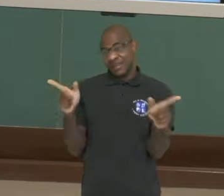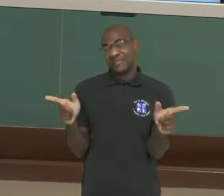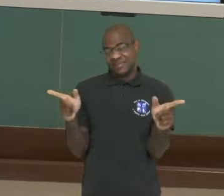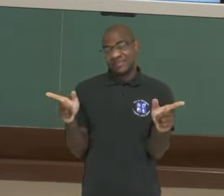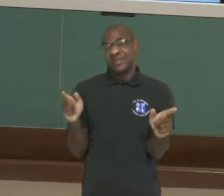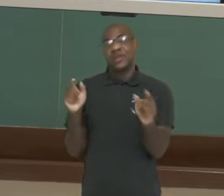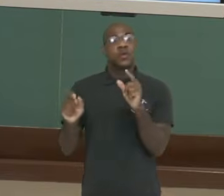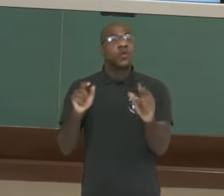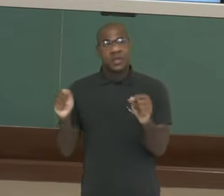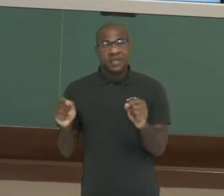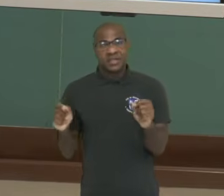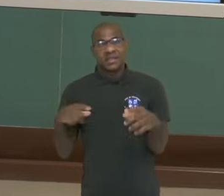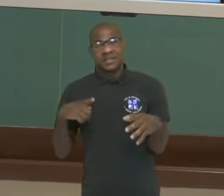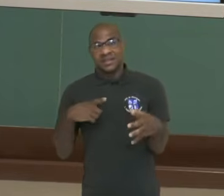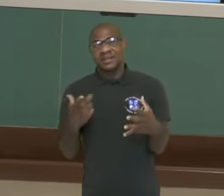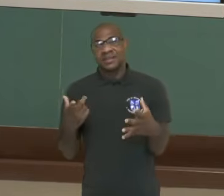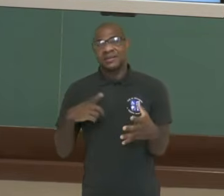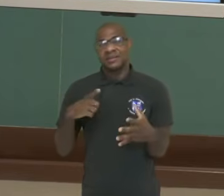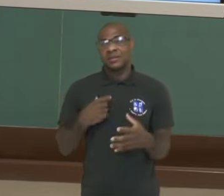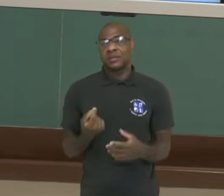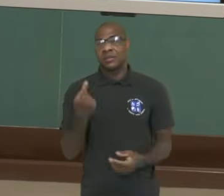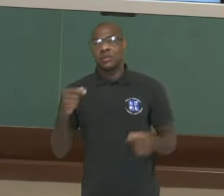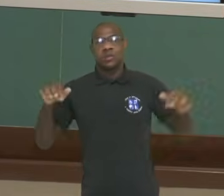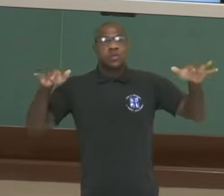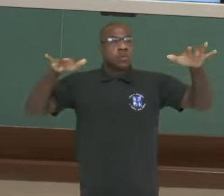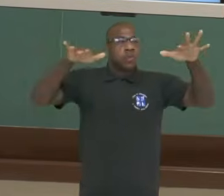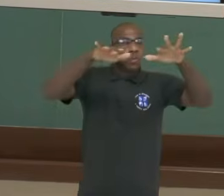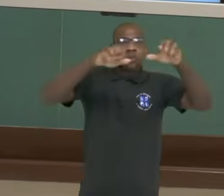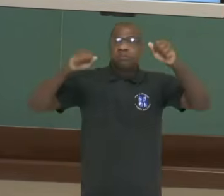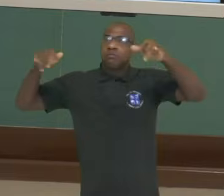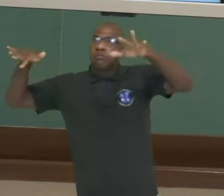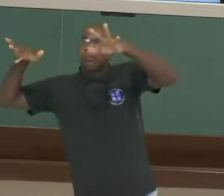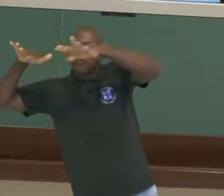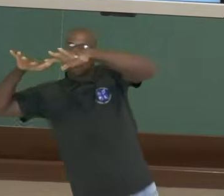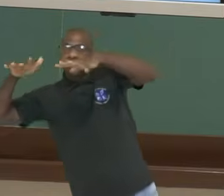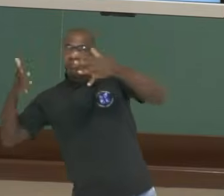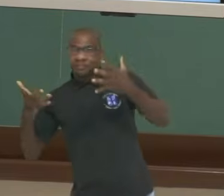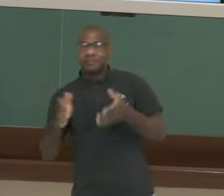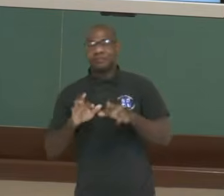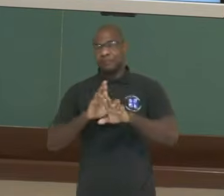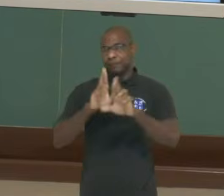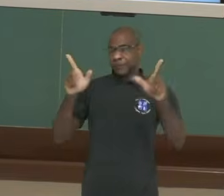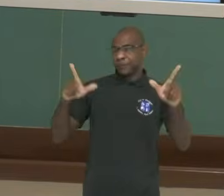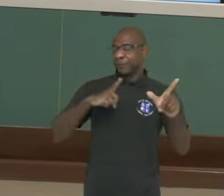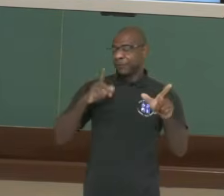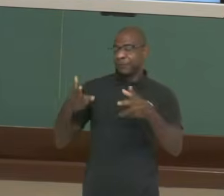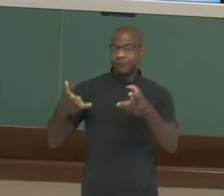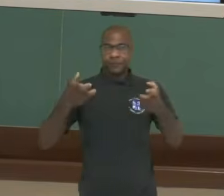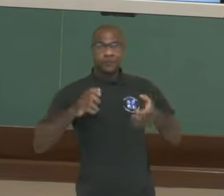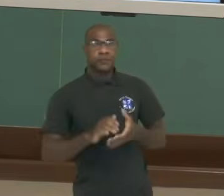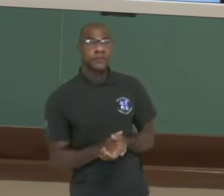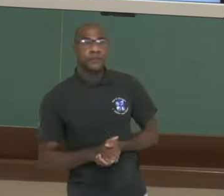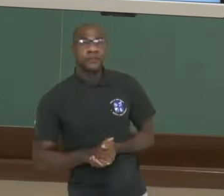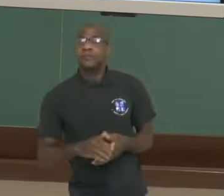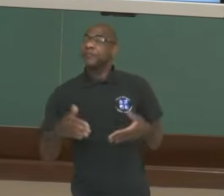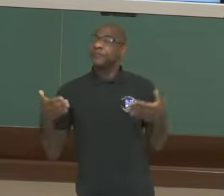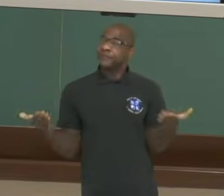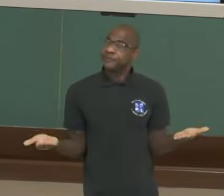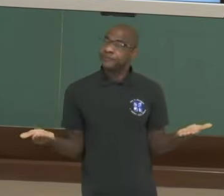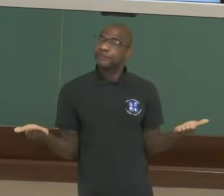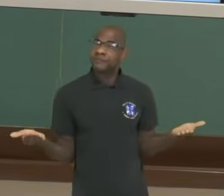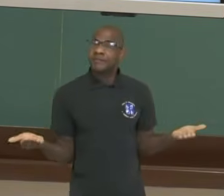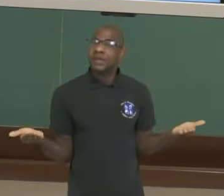polaridade que existe ali entre uma nuvem e outra, ok? Muito bem. Então a gente